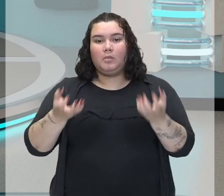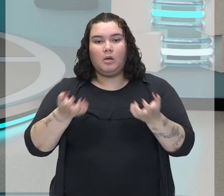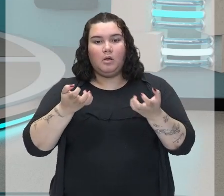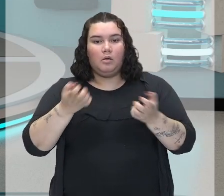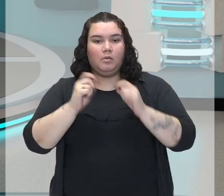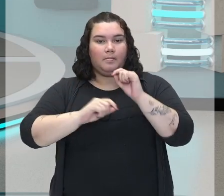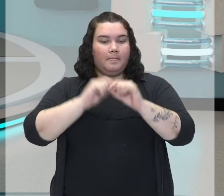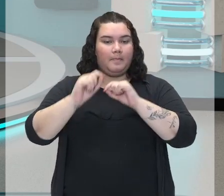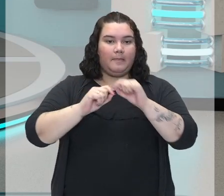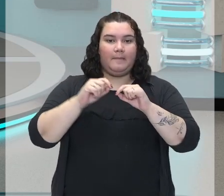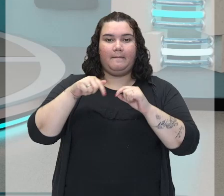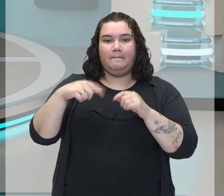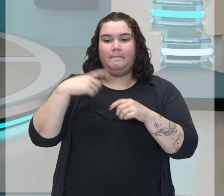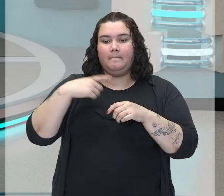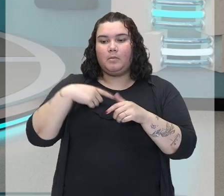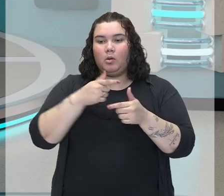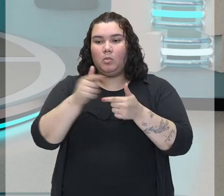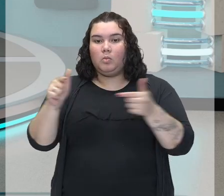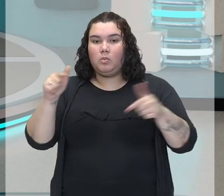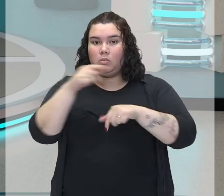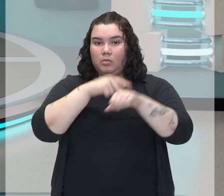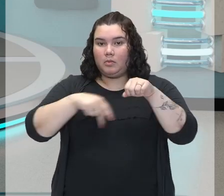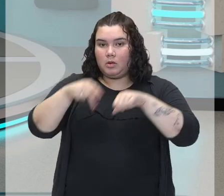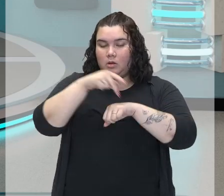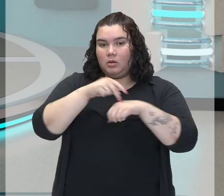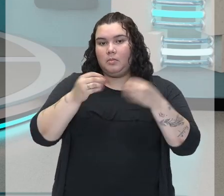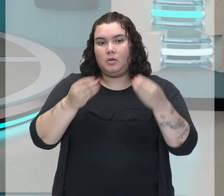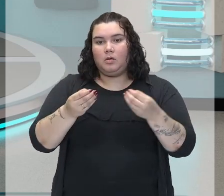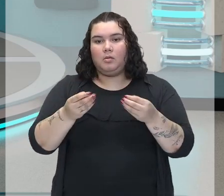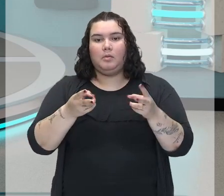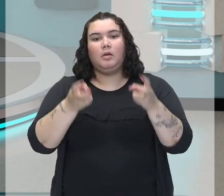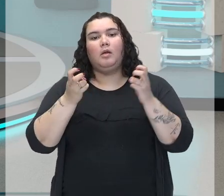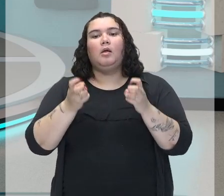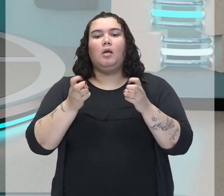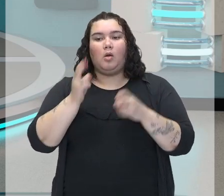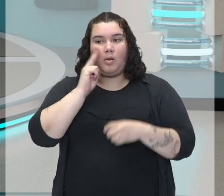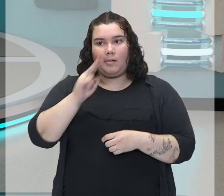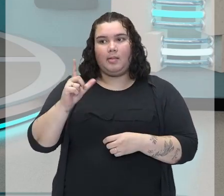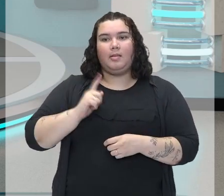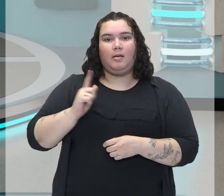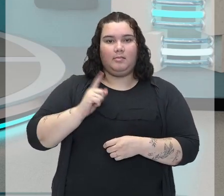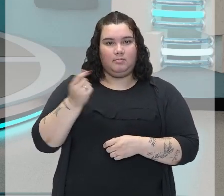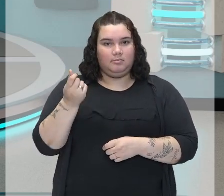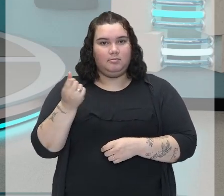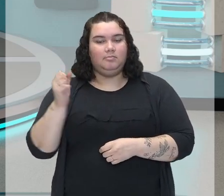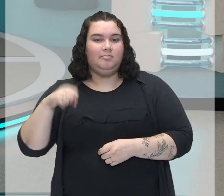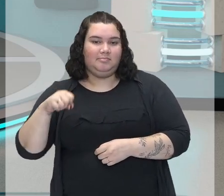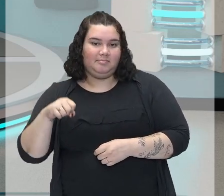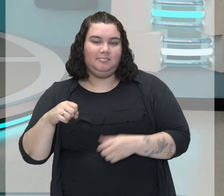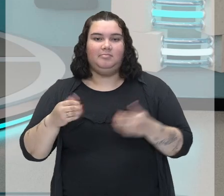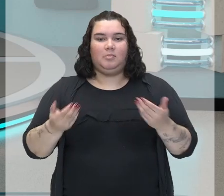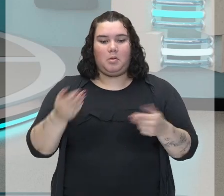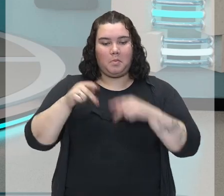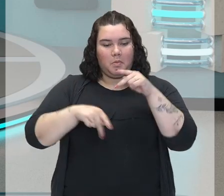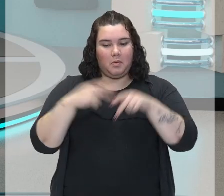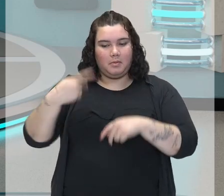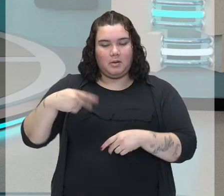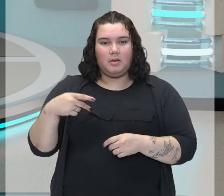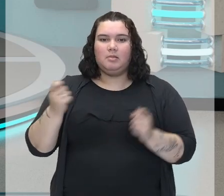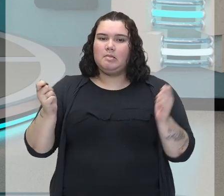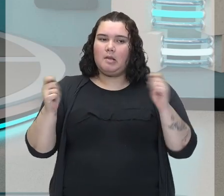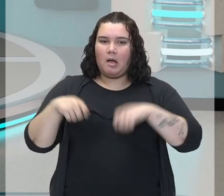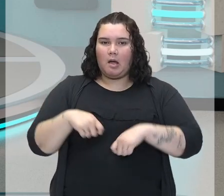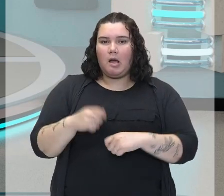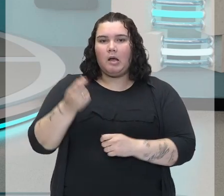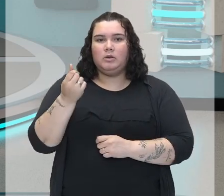seja exibido ali para os outros países para poder ver, olha, nós temos grana sim, a gente é um povo aqui que consegue dar conta de